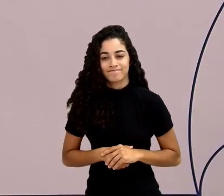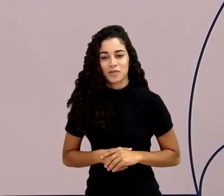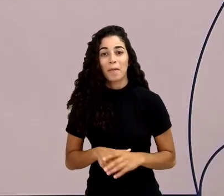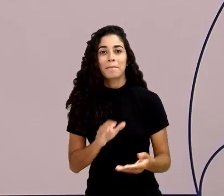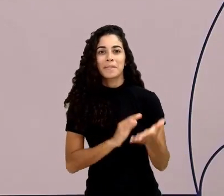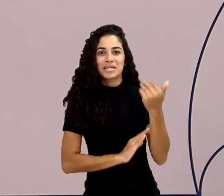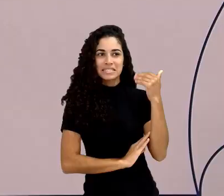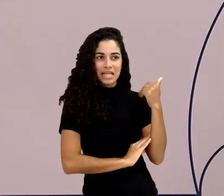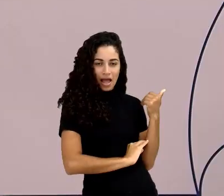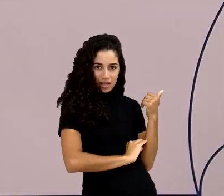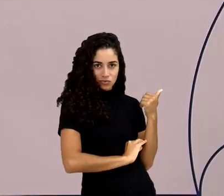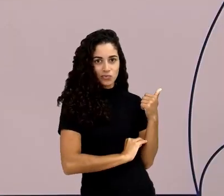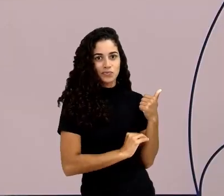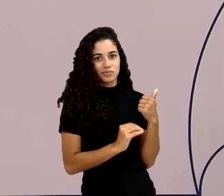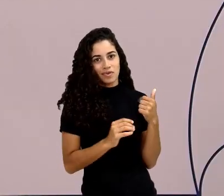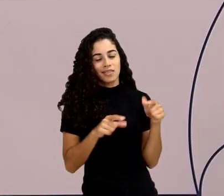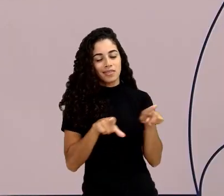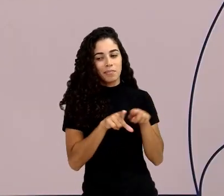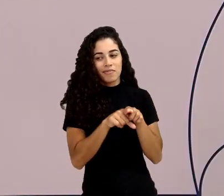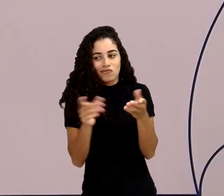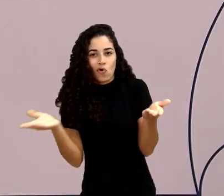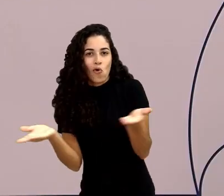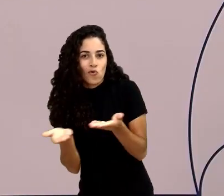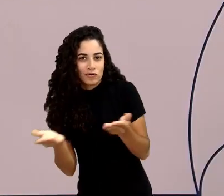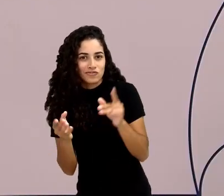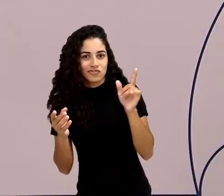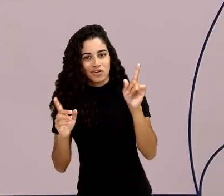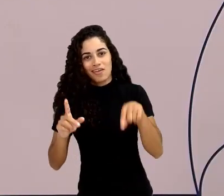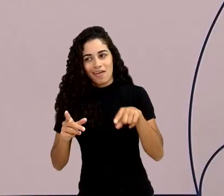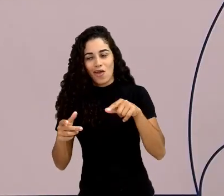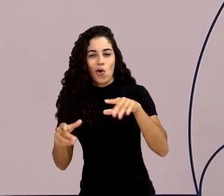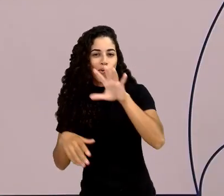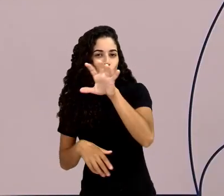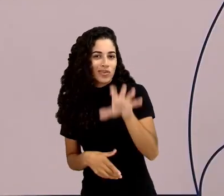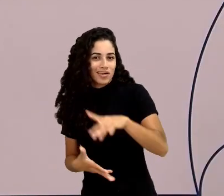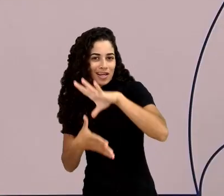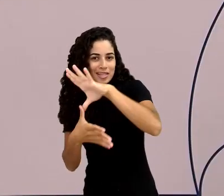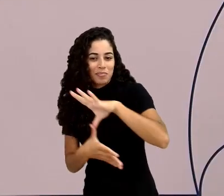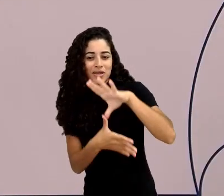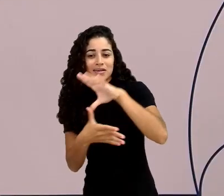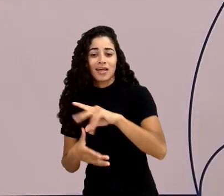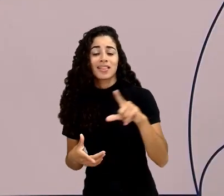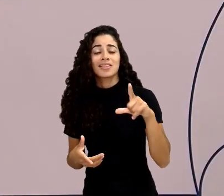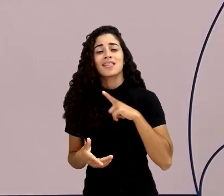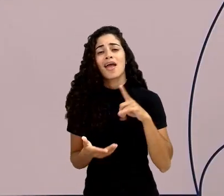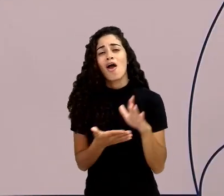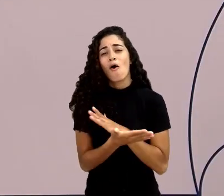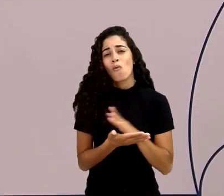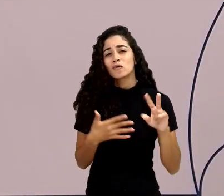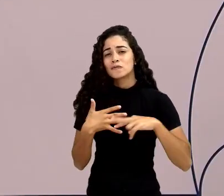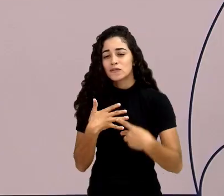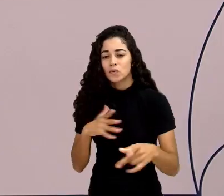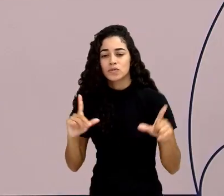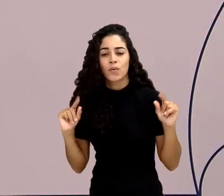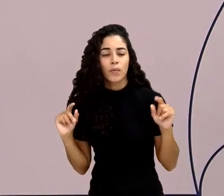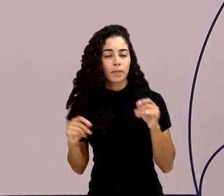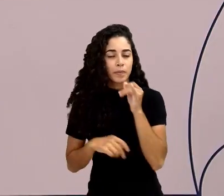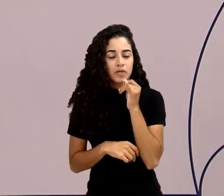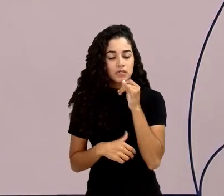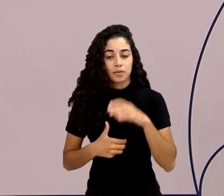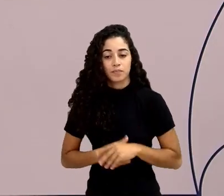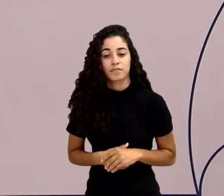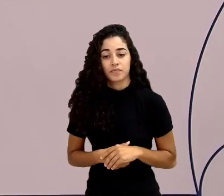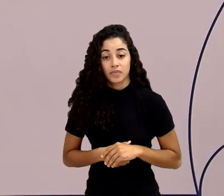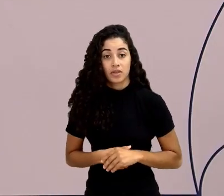Mundo com o Novo Mundo, que é o continente americano, ele vai gerar algumas questões, como, por exemplo,